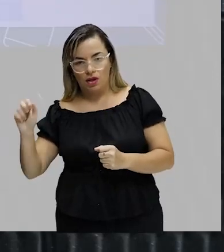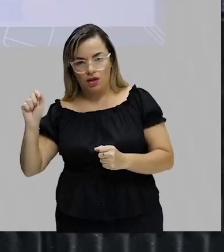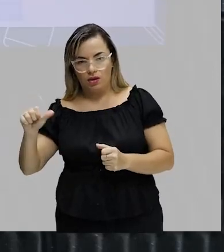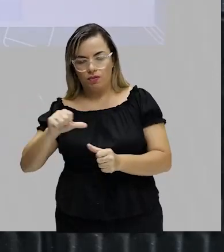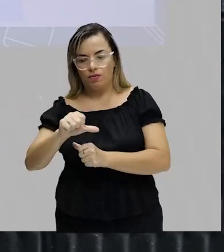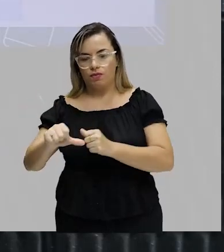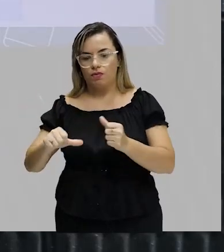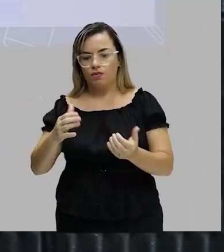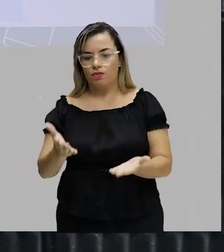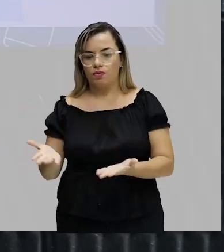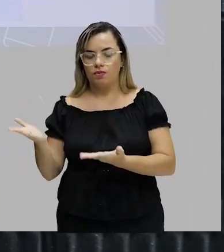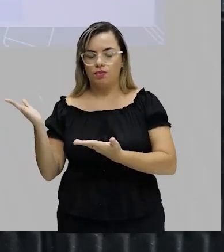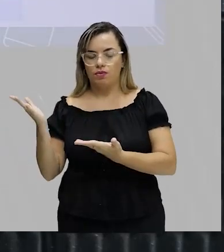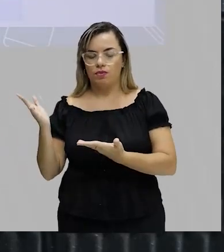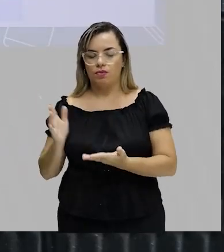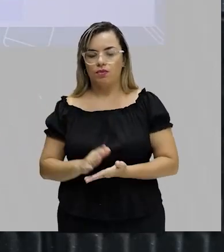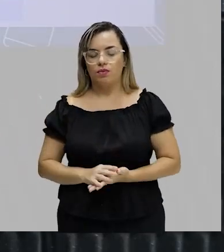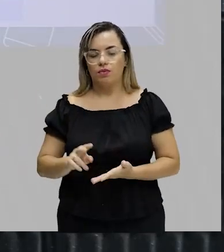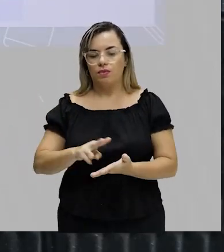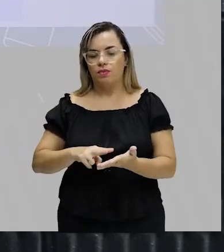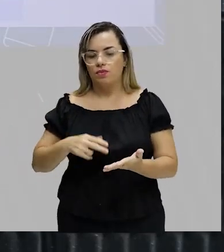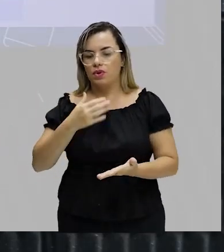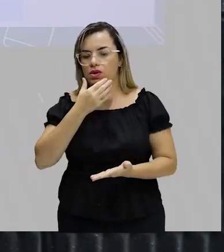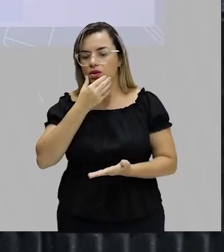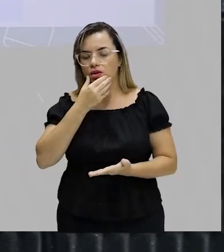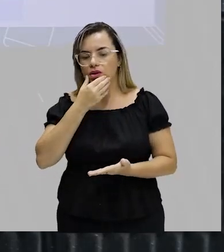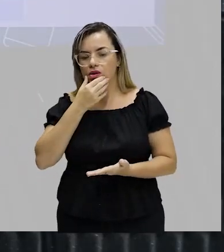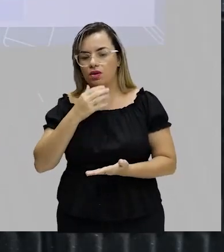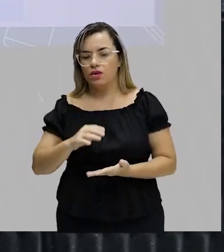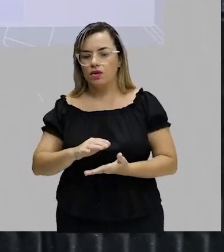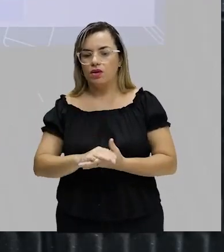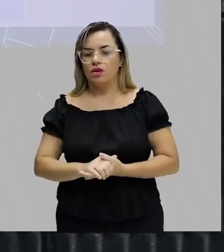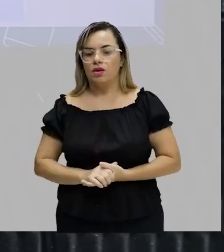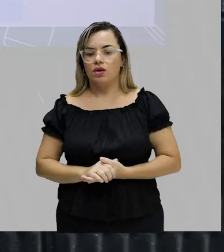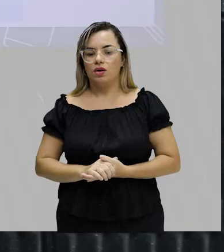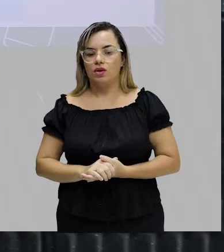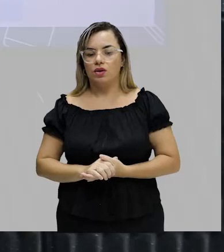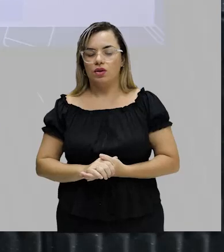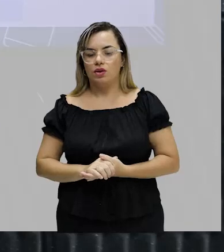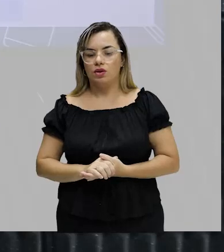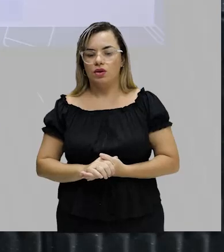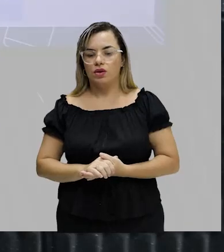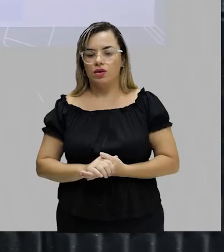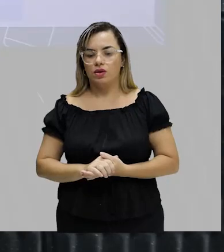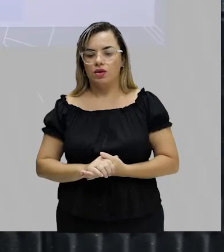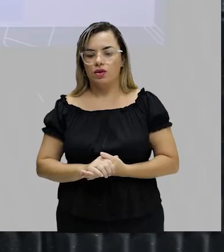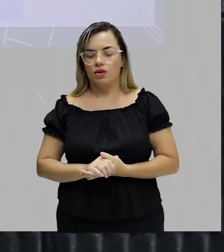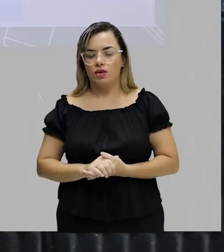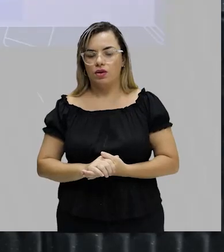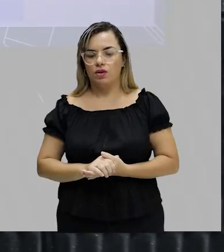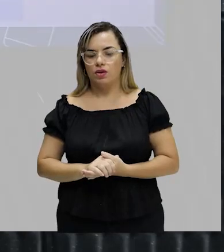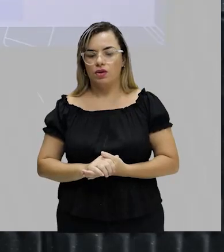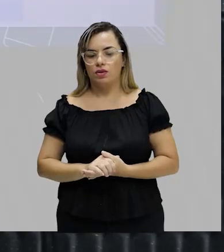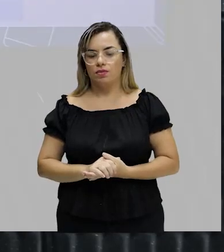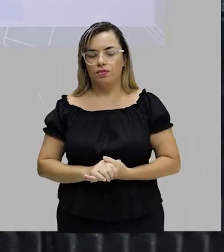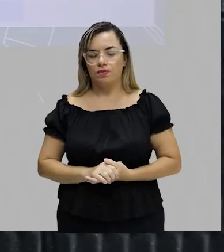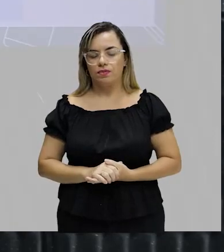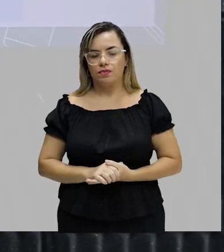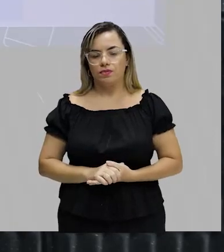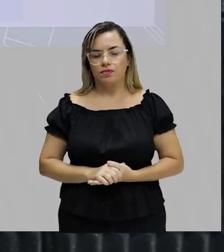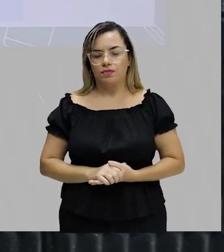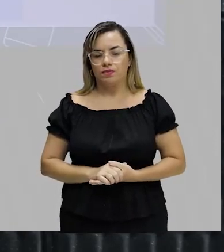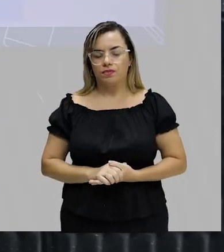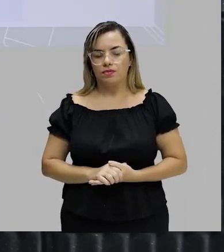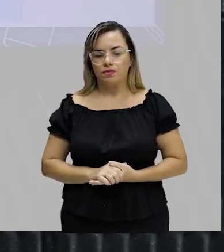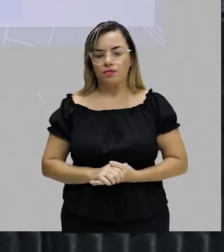entendido, compreendido, particípio passado do verbo to be, do verbo to drink e do verbo to